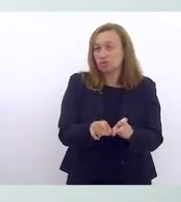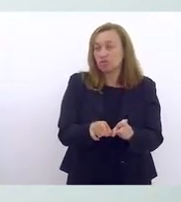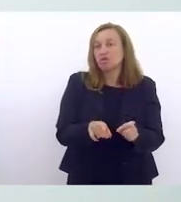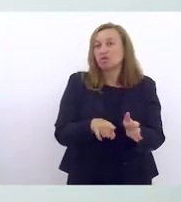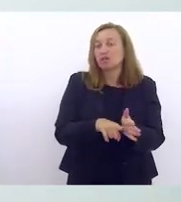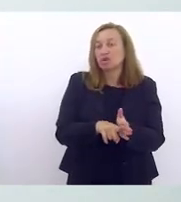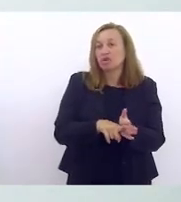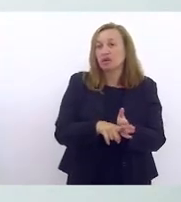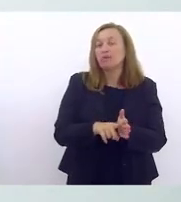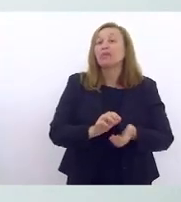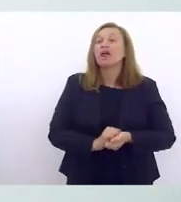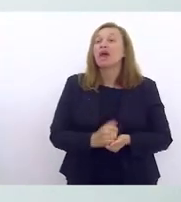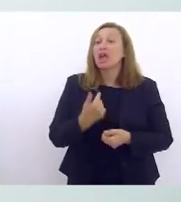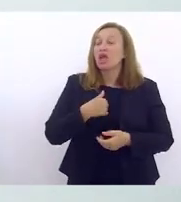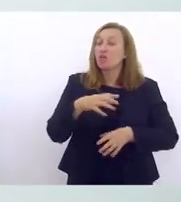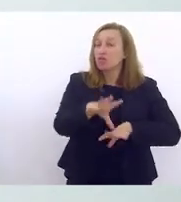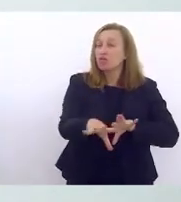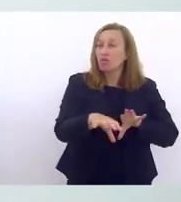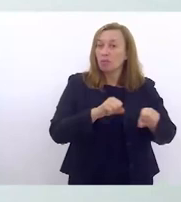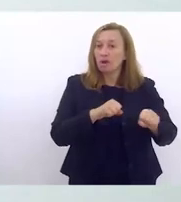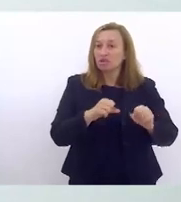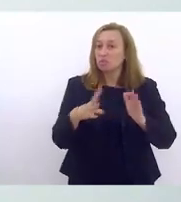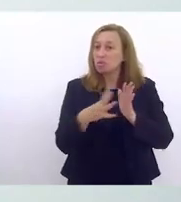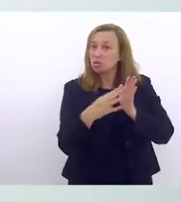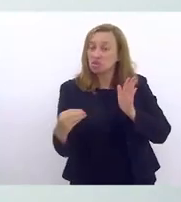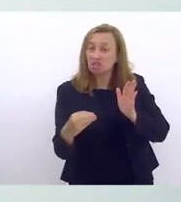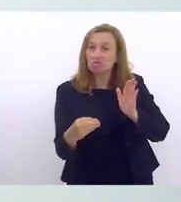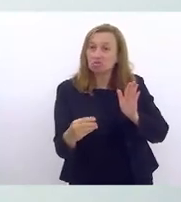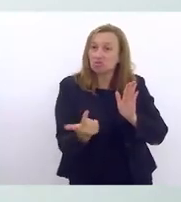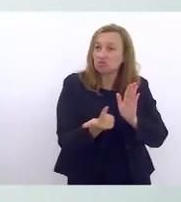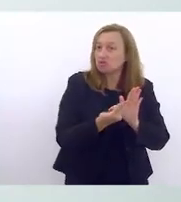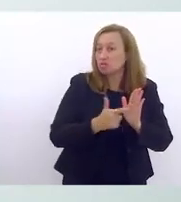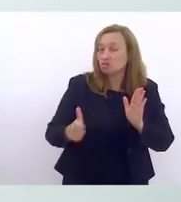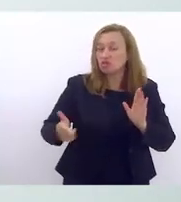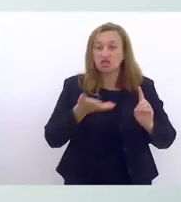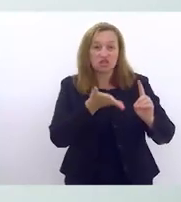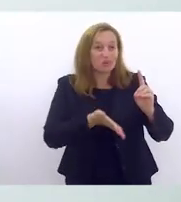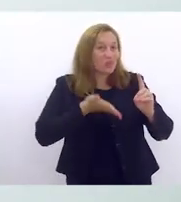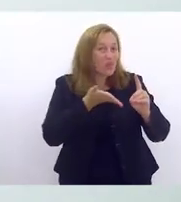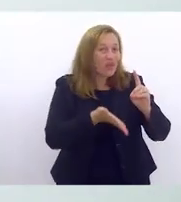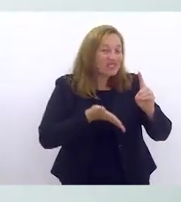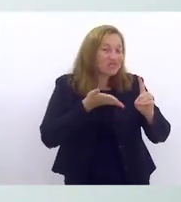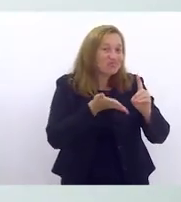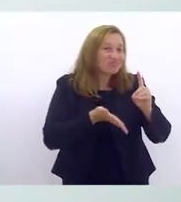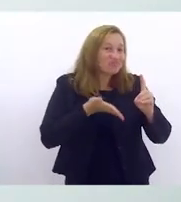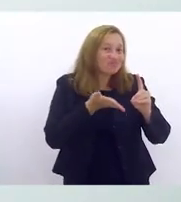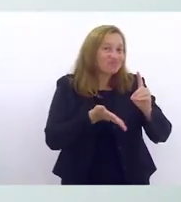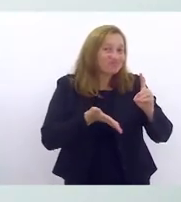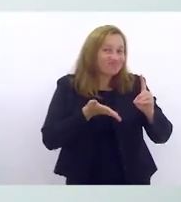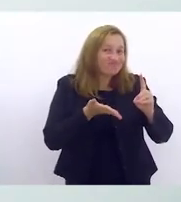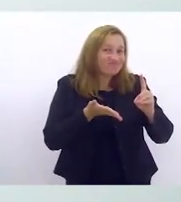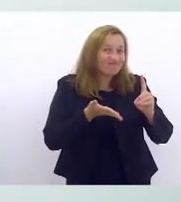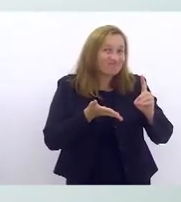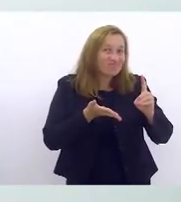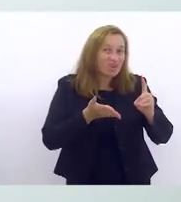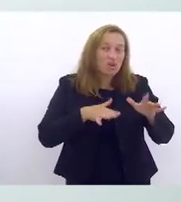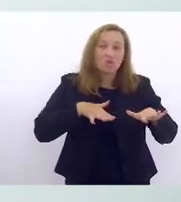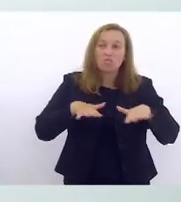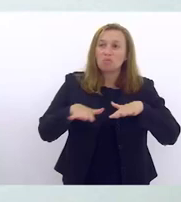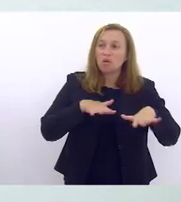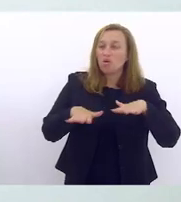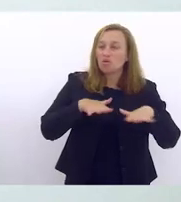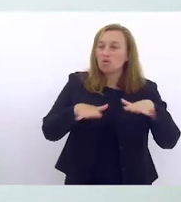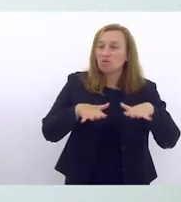modelo onde não se previa a presença da doula, um movimento de